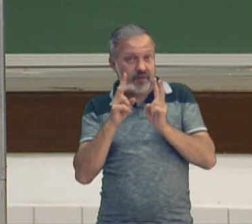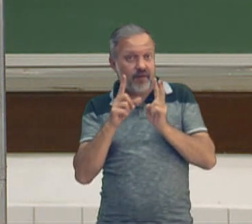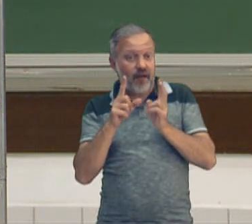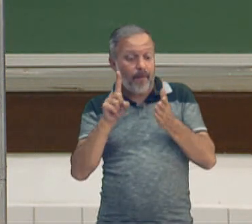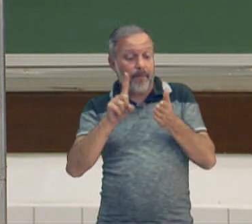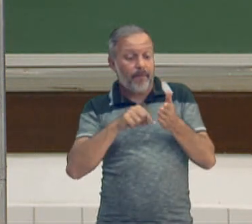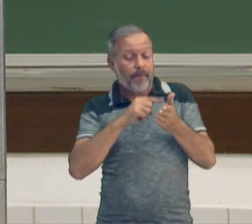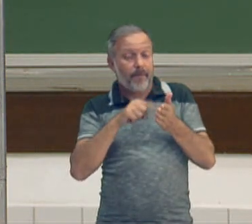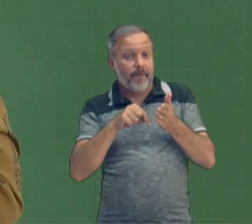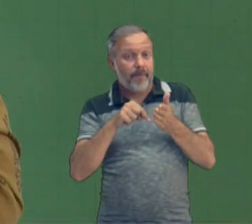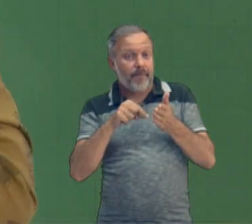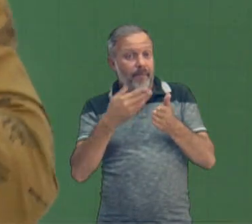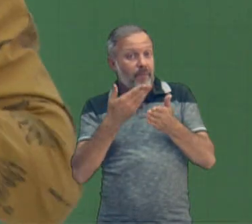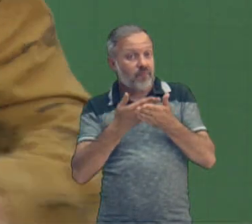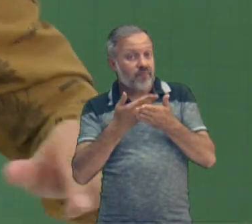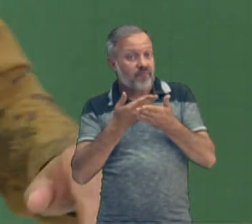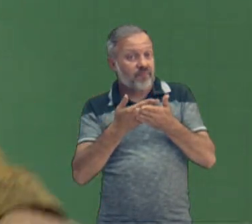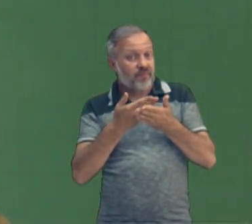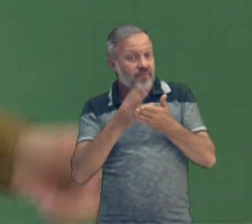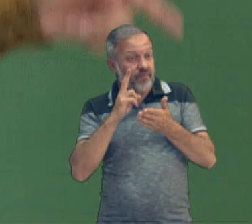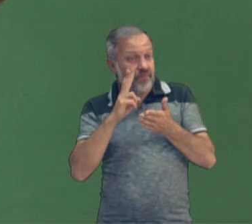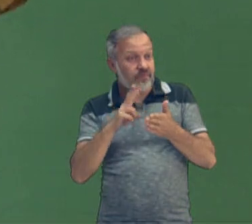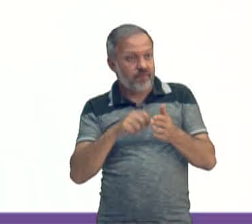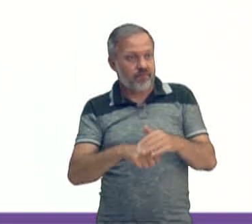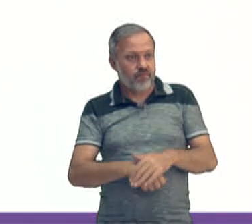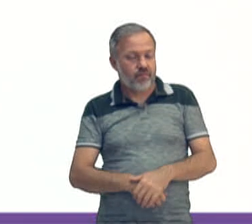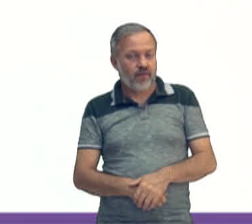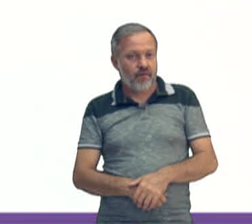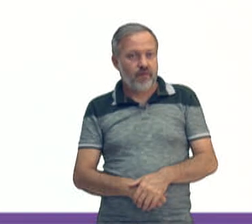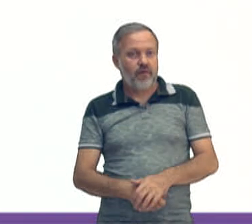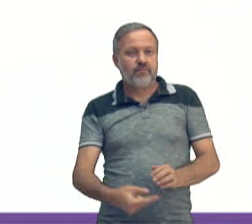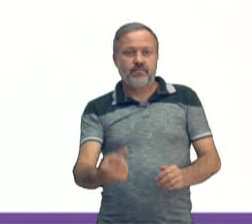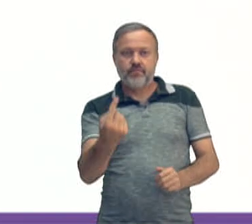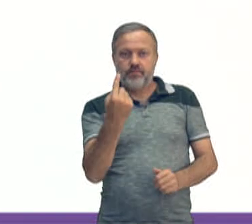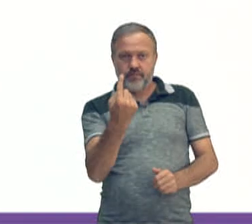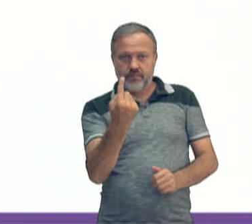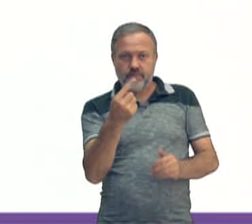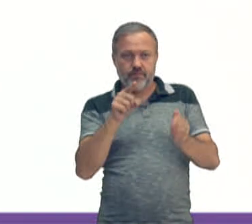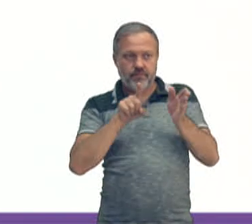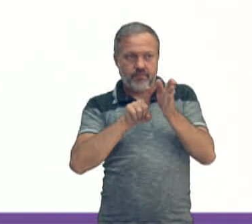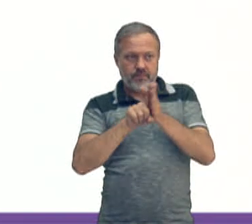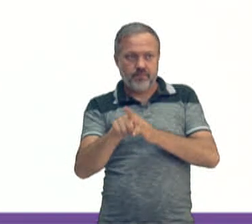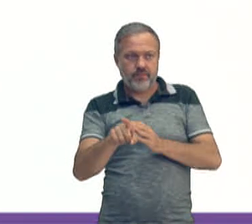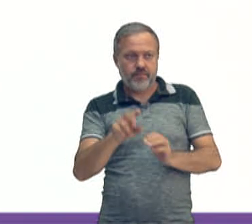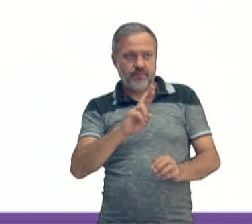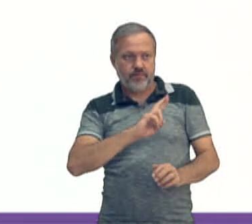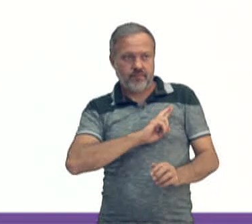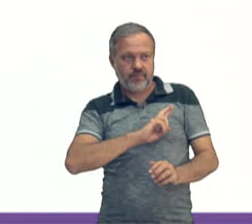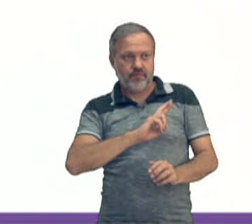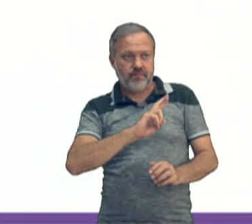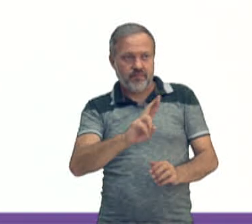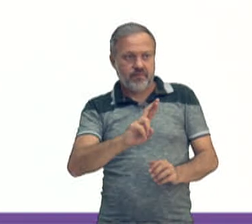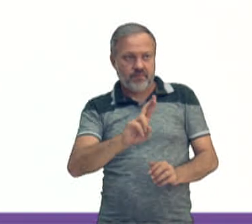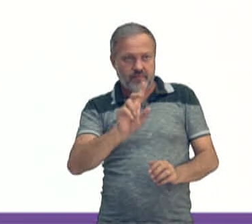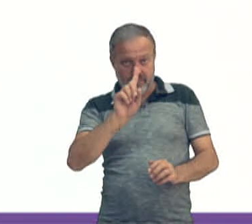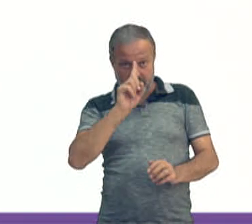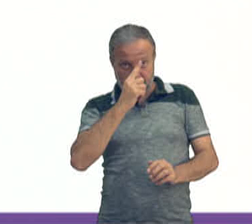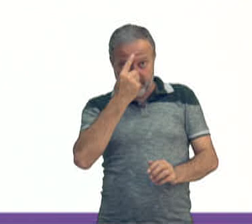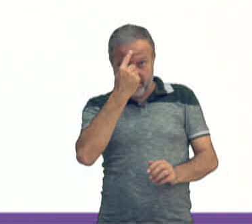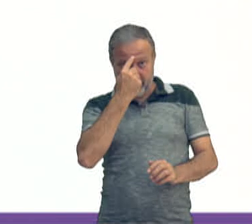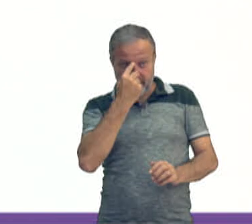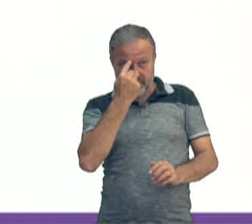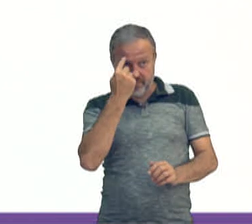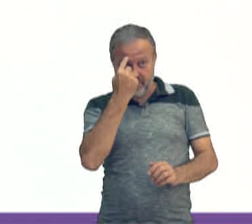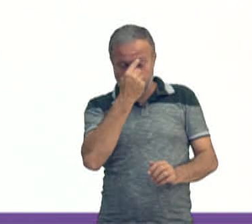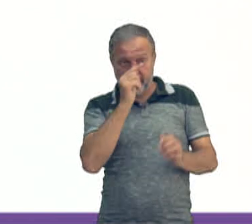ponto. Estão preparados? Então vamos lá. Quiz número 1. A religião hinduísta em que se acredita que para